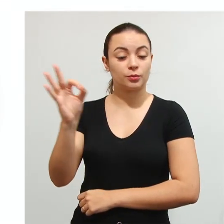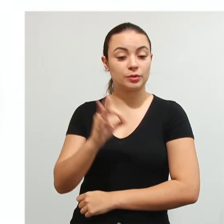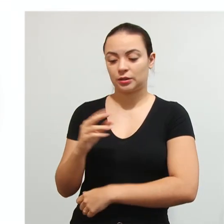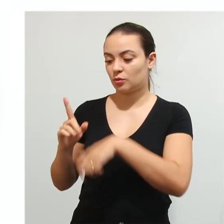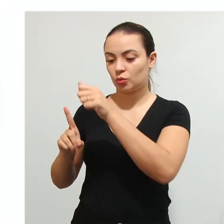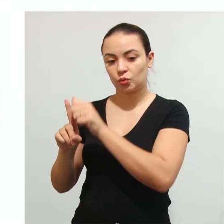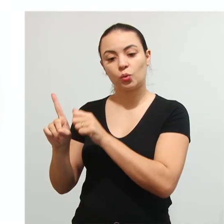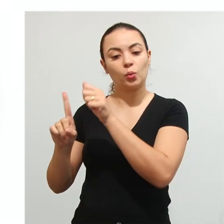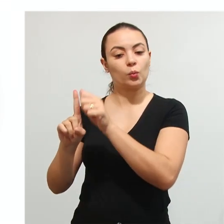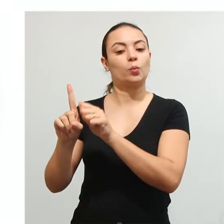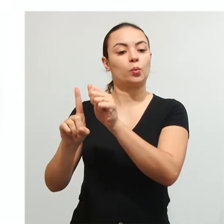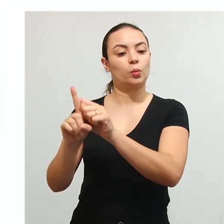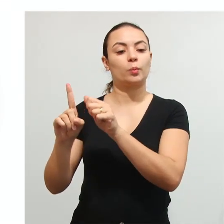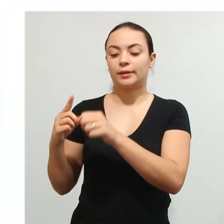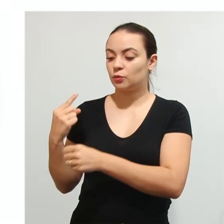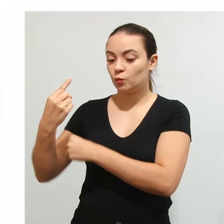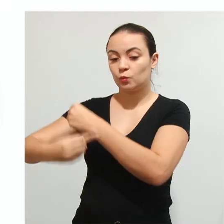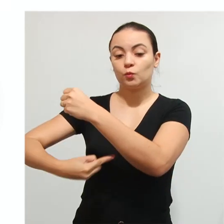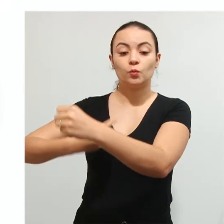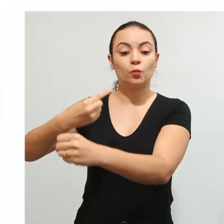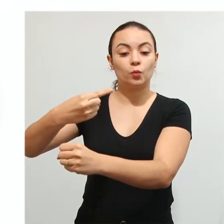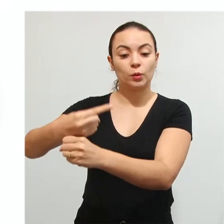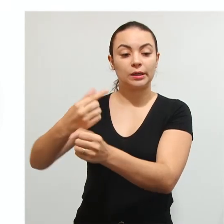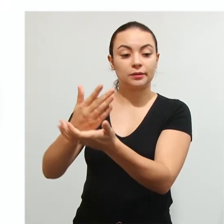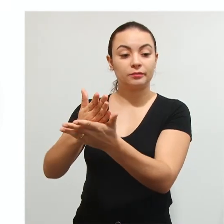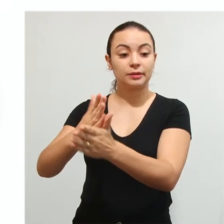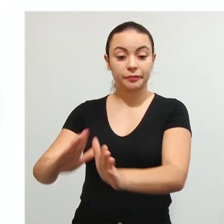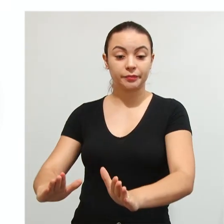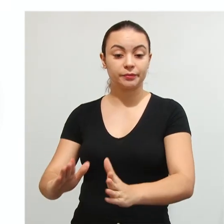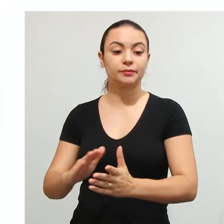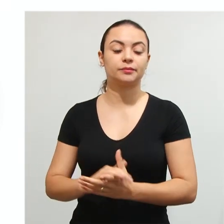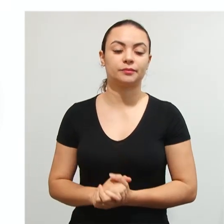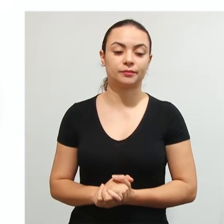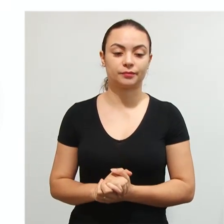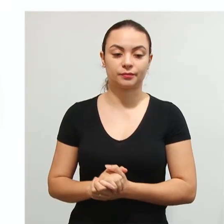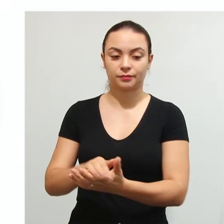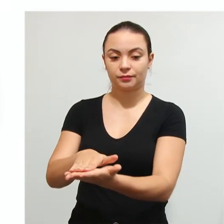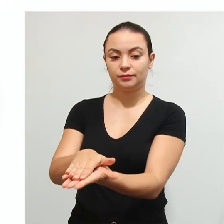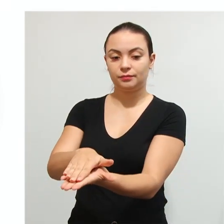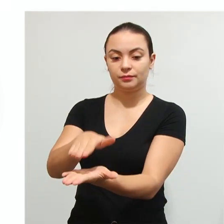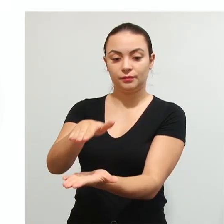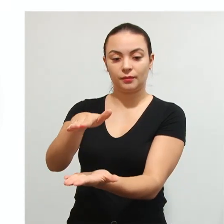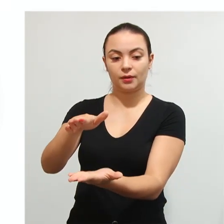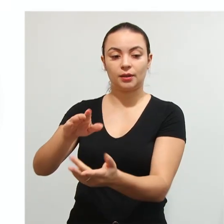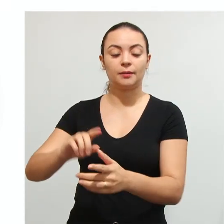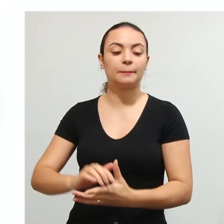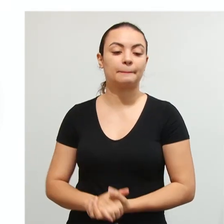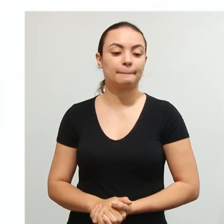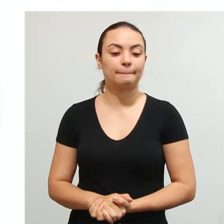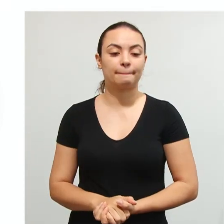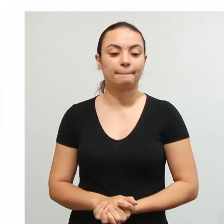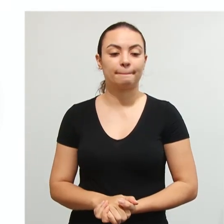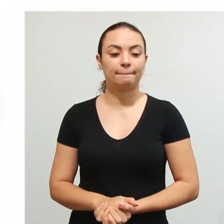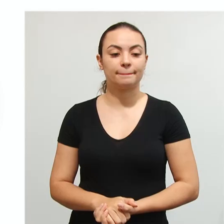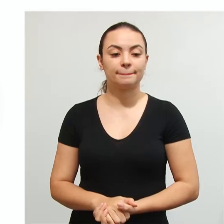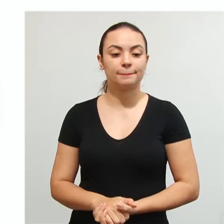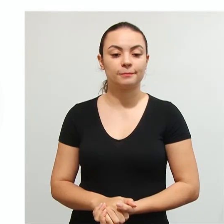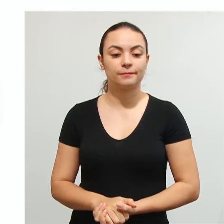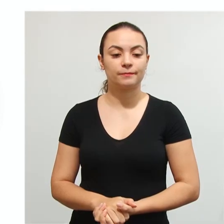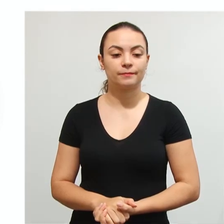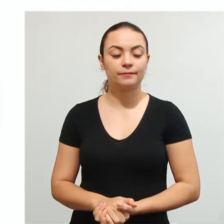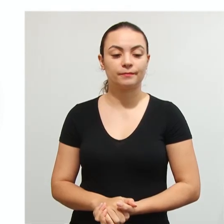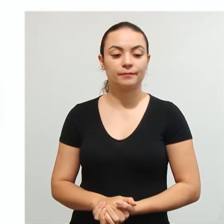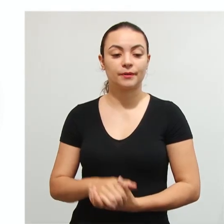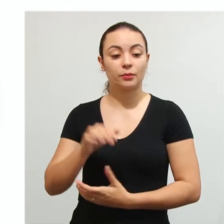após um ano porém foi cobrado lá no ato do empréstimo uma taxa contratual de 200